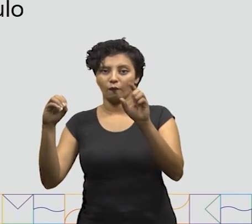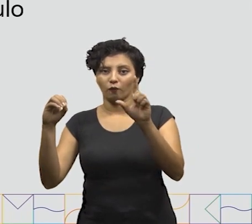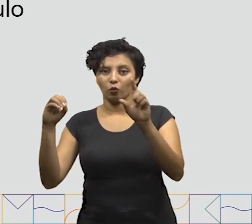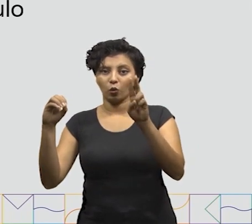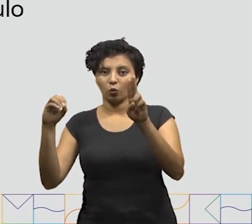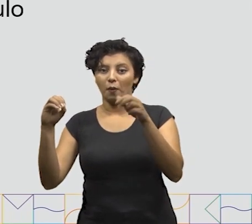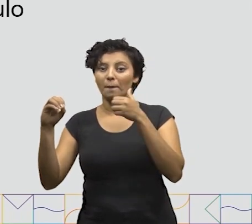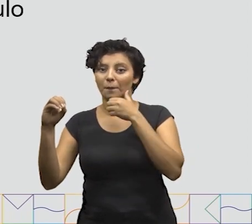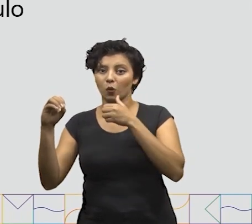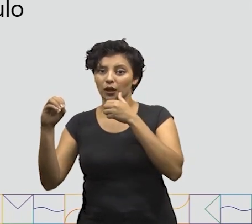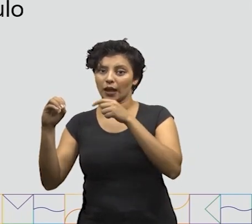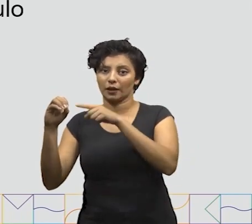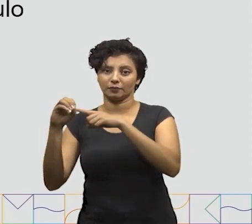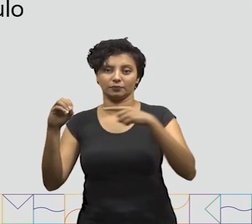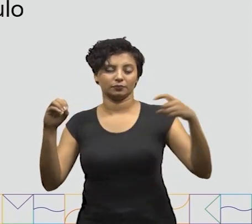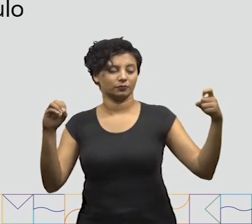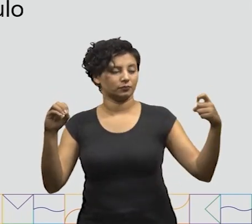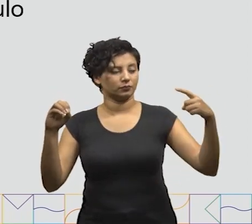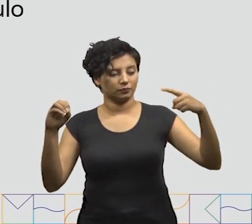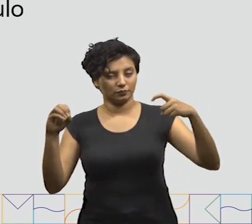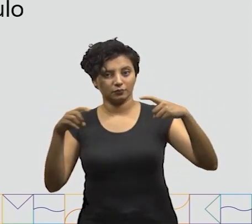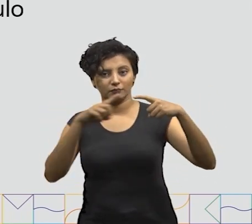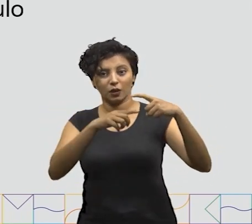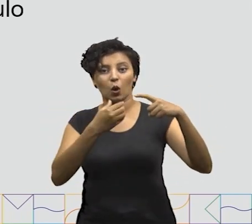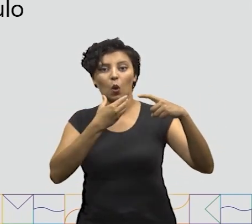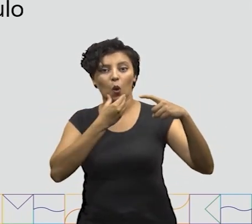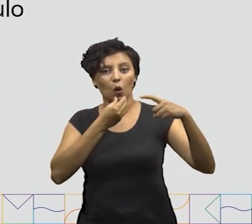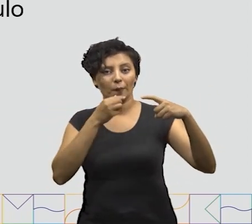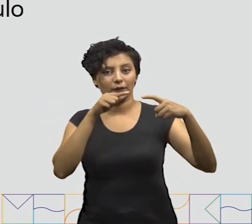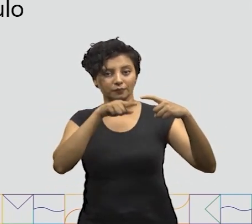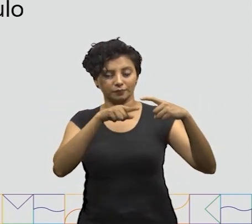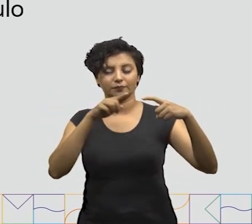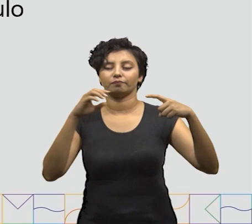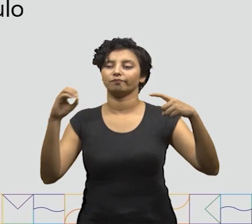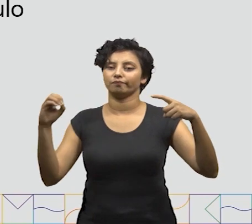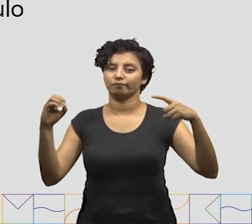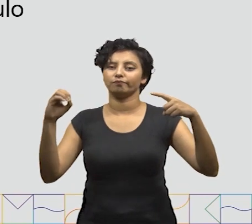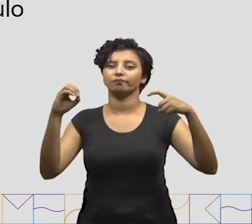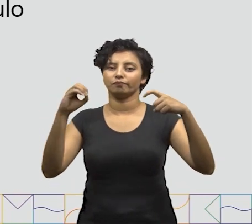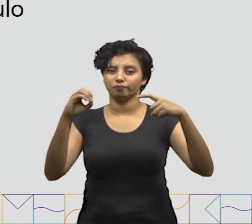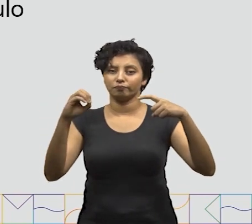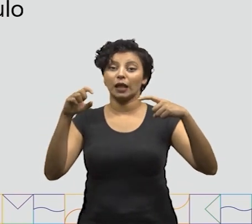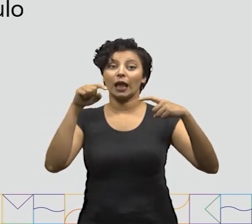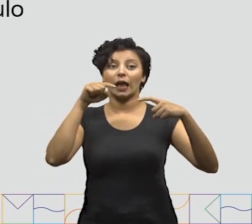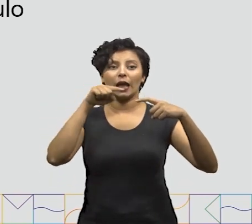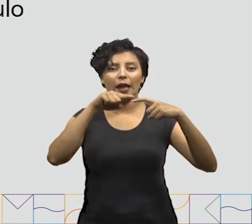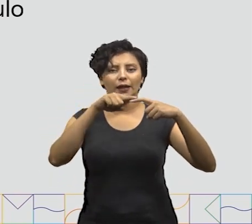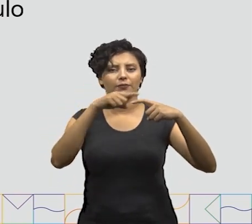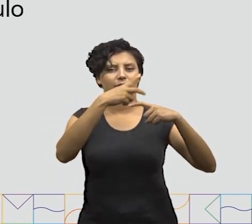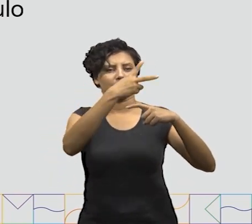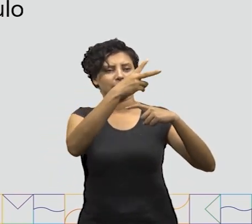ovócito secundário ou óvulo, com o gameta masculino, o espermatozoide.